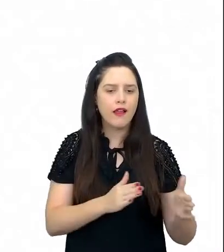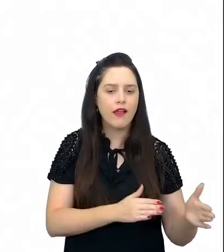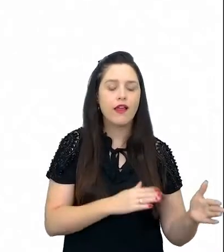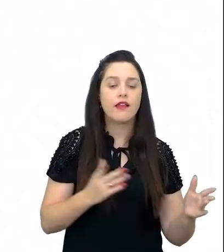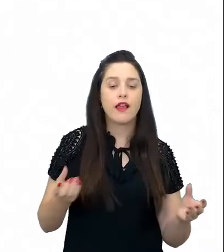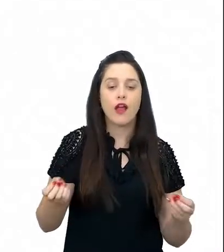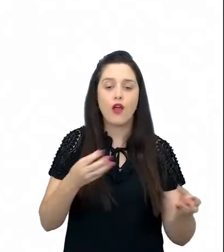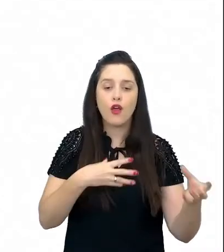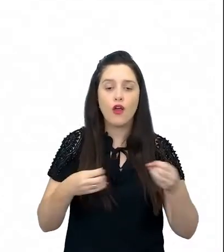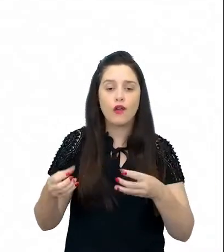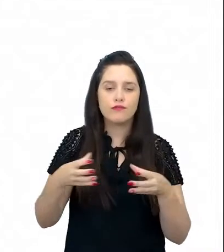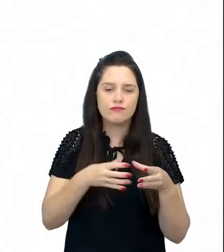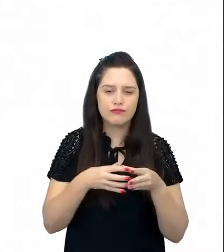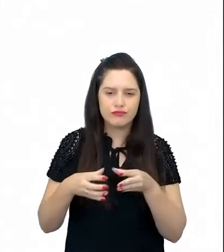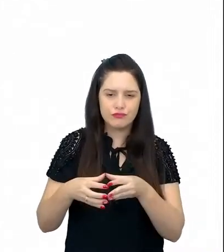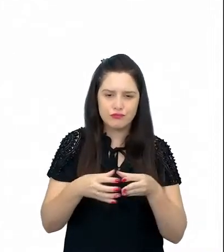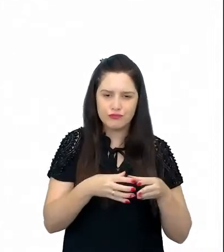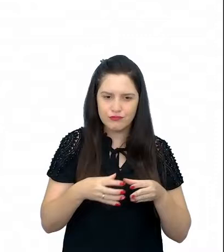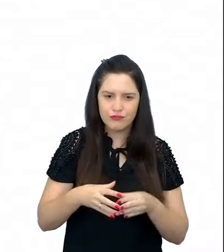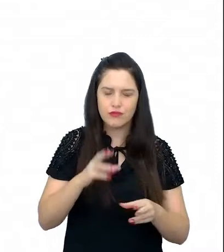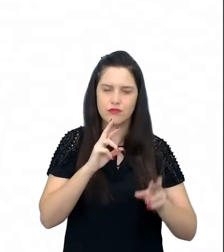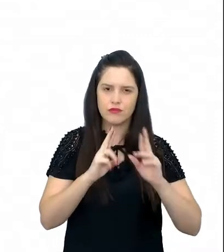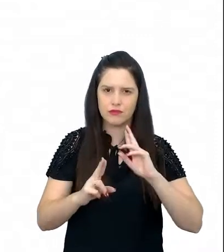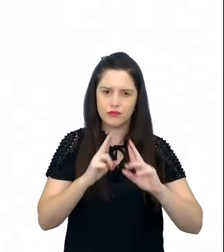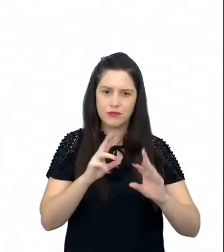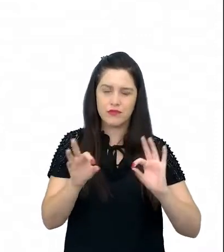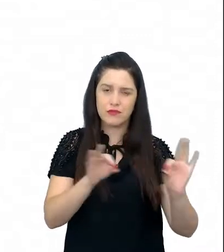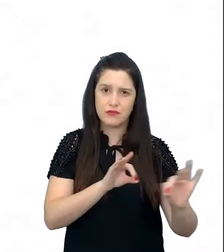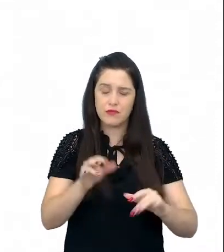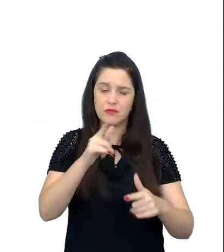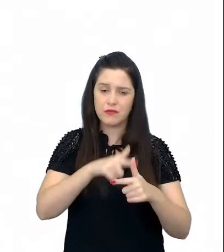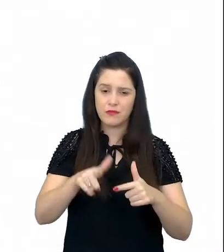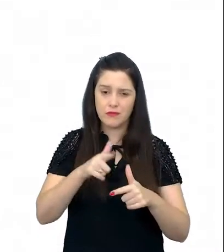novos, ampliando o leque de recursos para